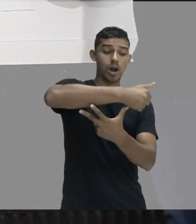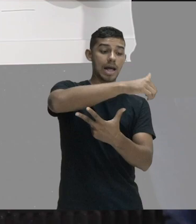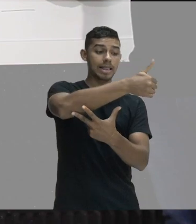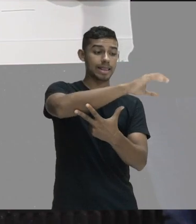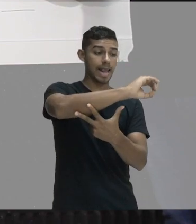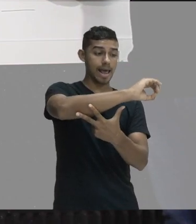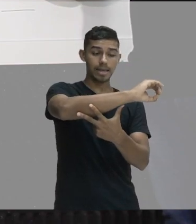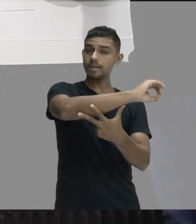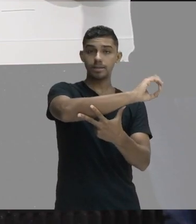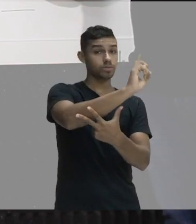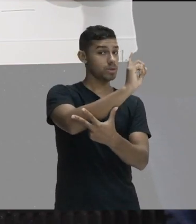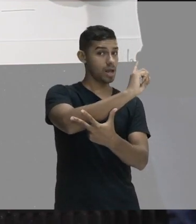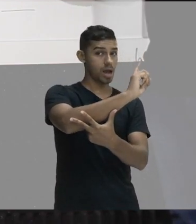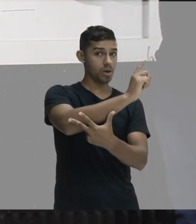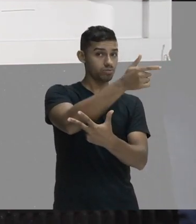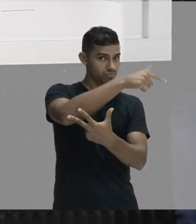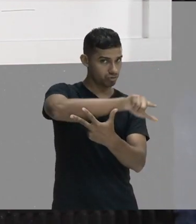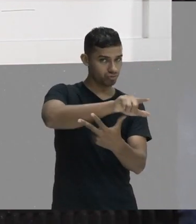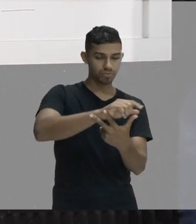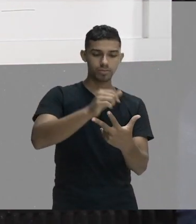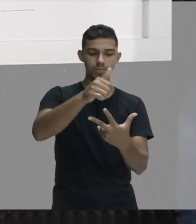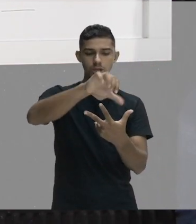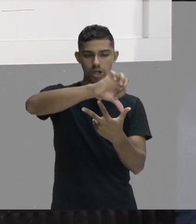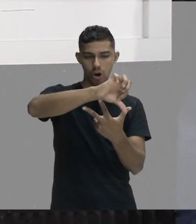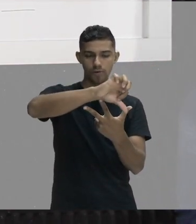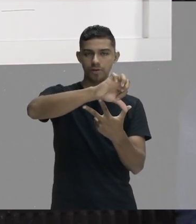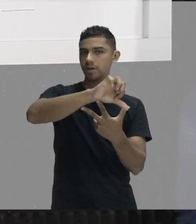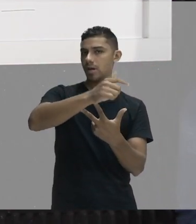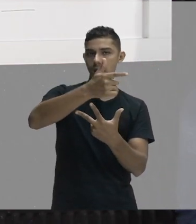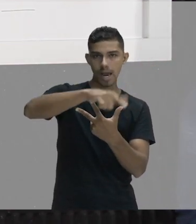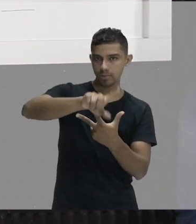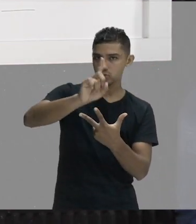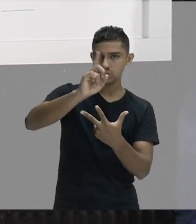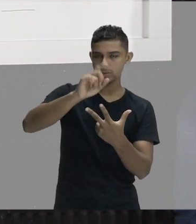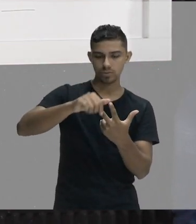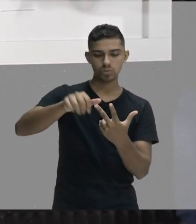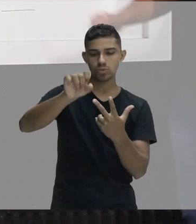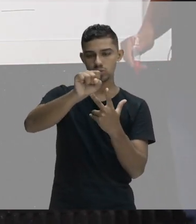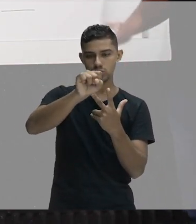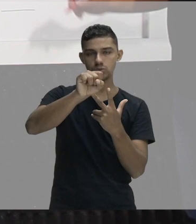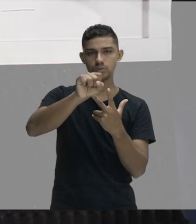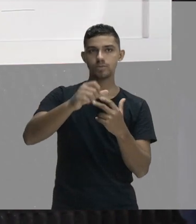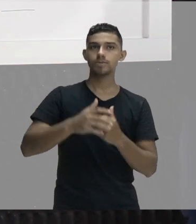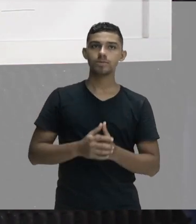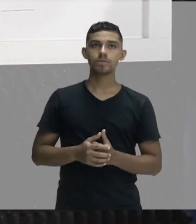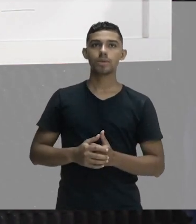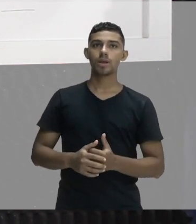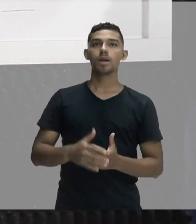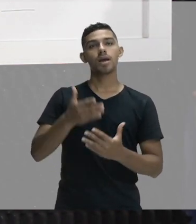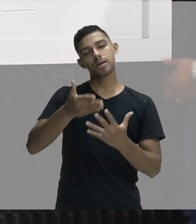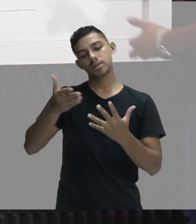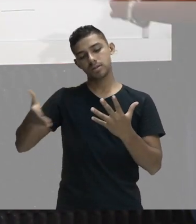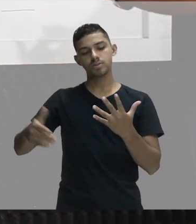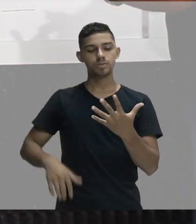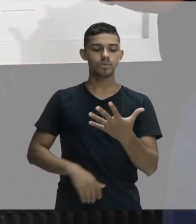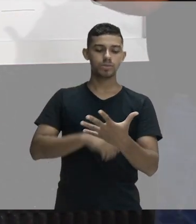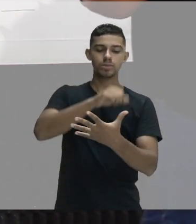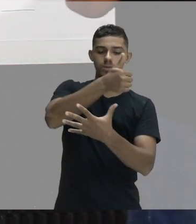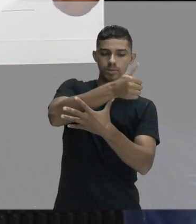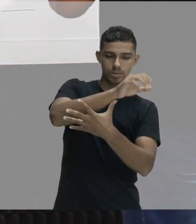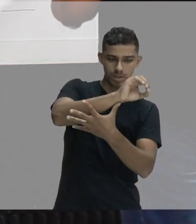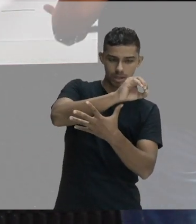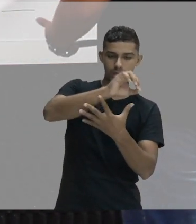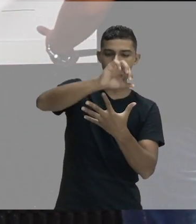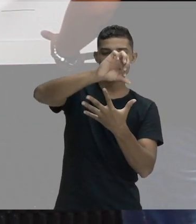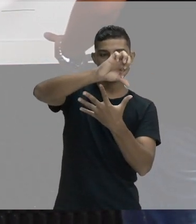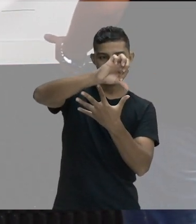não pode repetir o que você colocou aqui, nem pode repetir o que você colocou aqui. Tá? E assim, esse